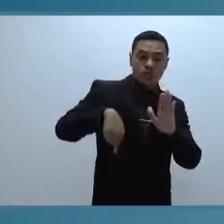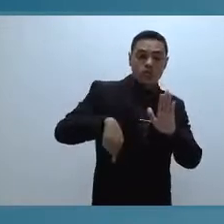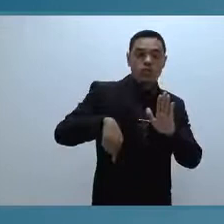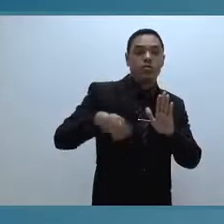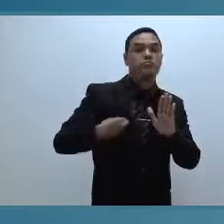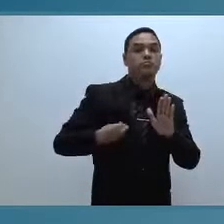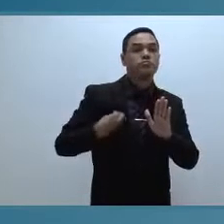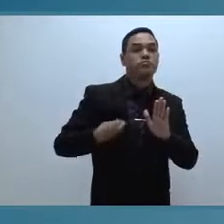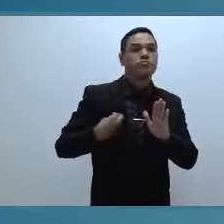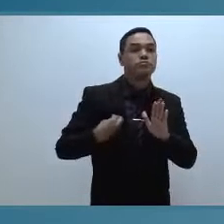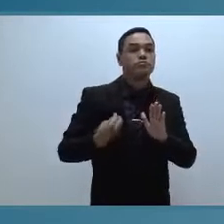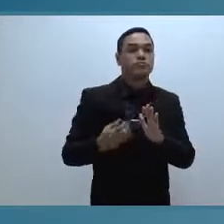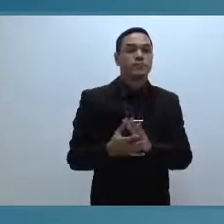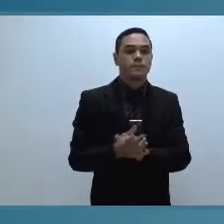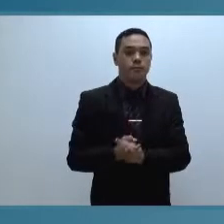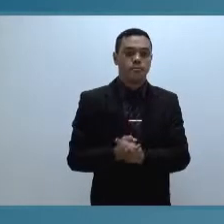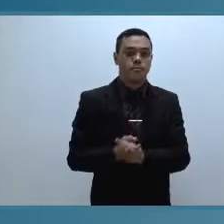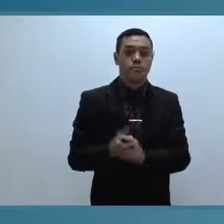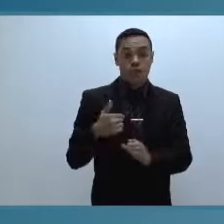Desembargador, eu vou adiantar o meu voto.